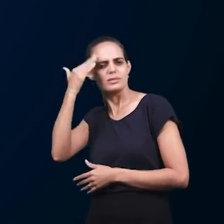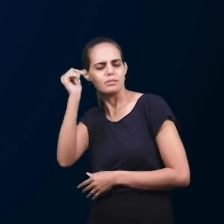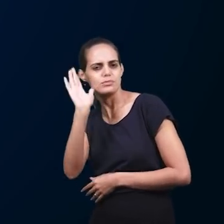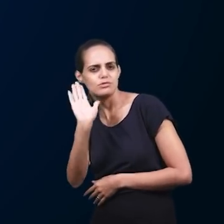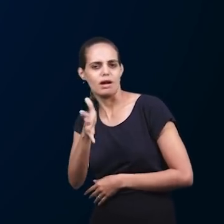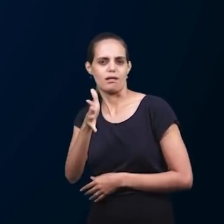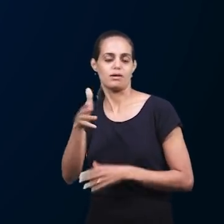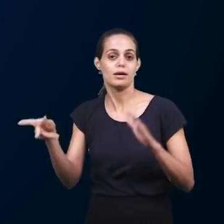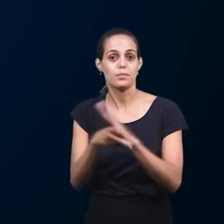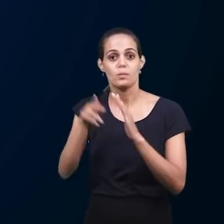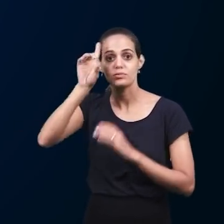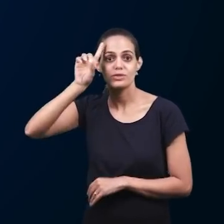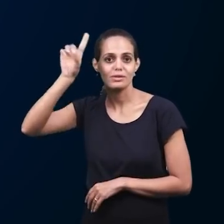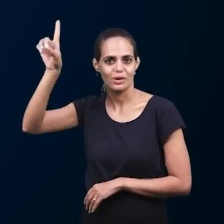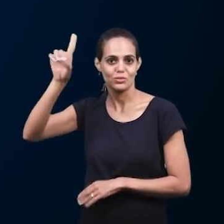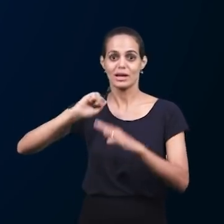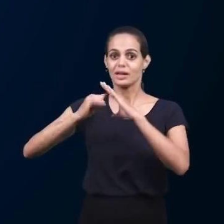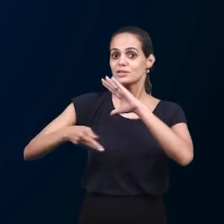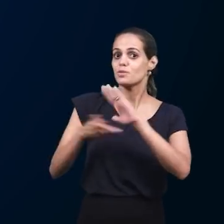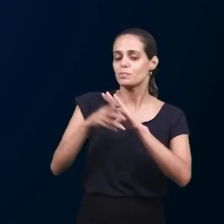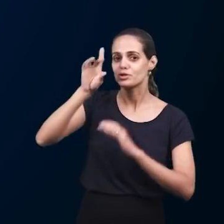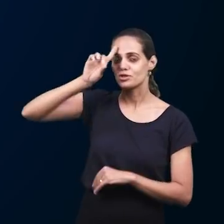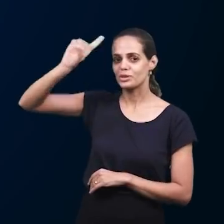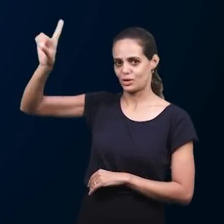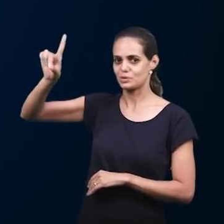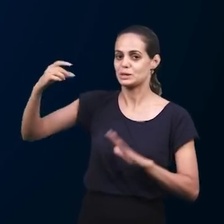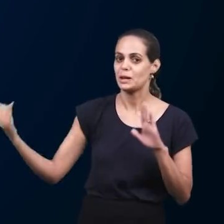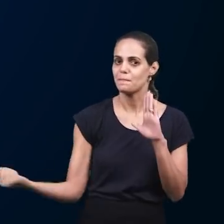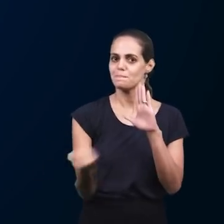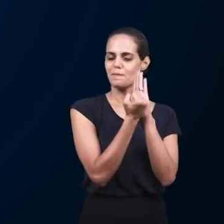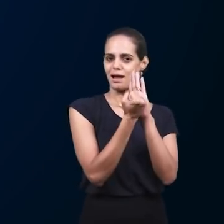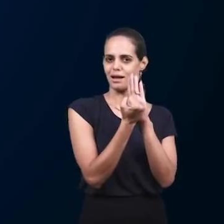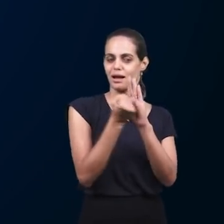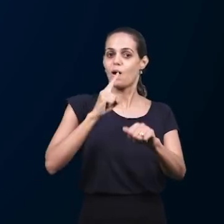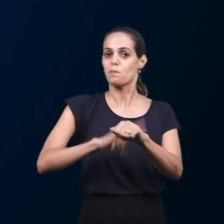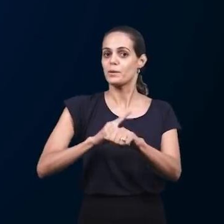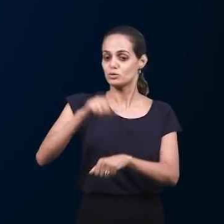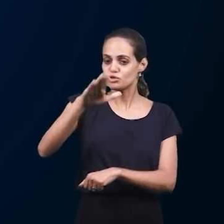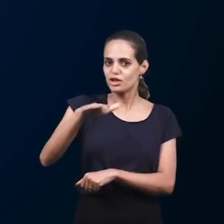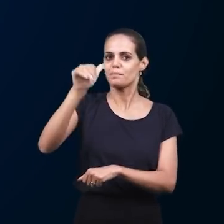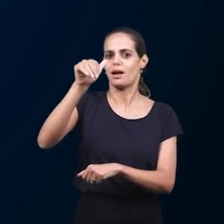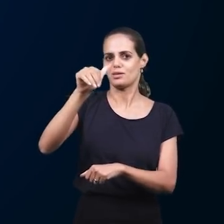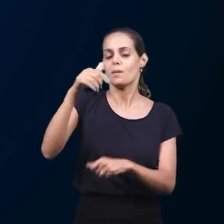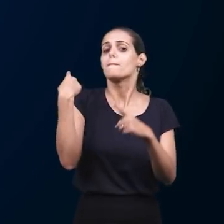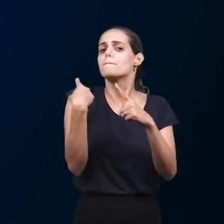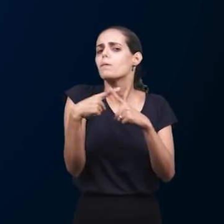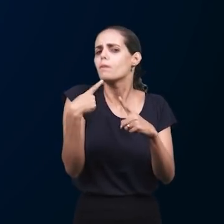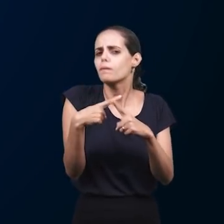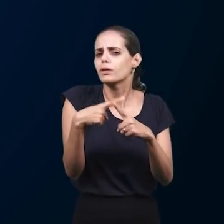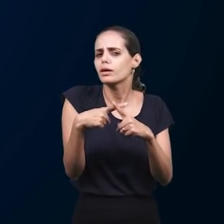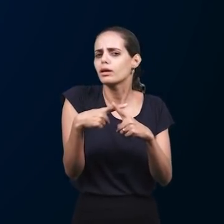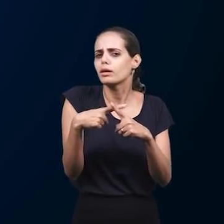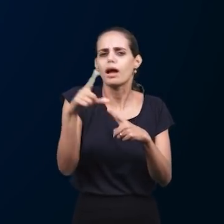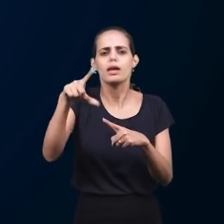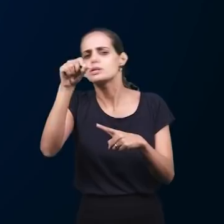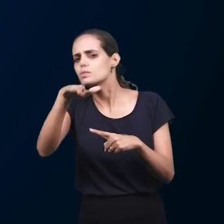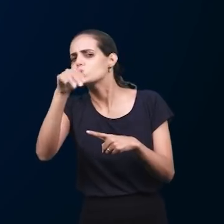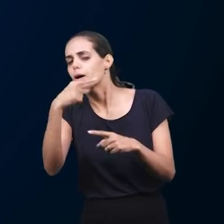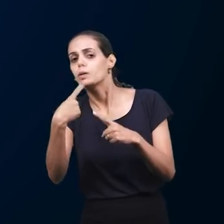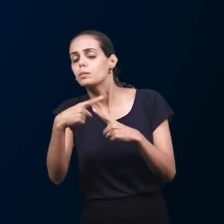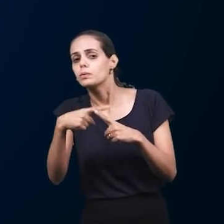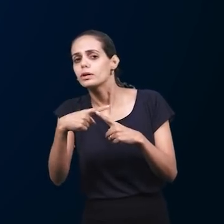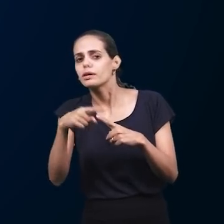vemos através da palavra que a presciência antecede o ato da eleição. Isso porque a eleição não foi um plano secundário por causa da desobediência do